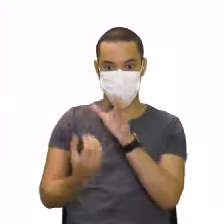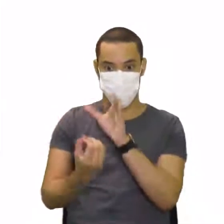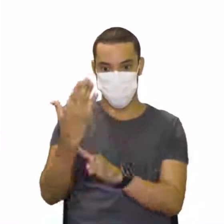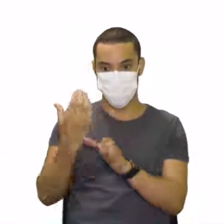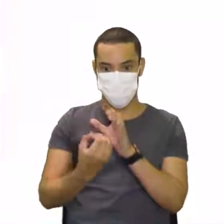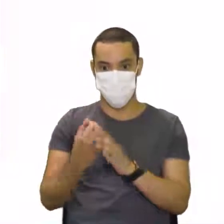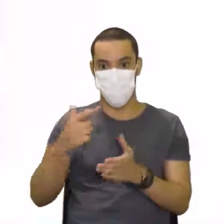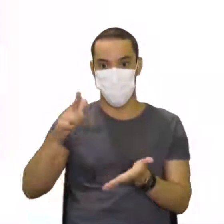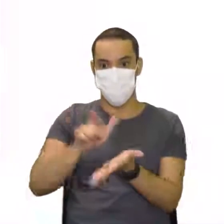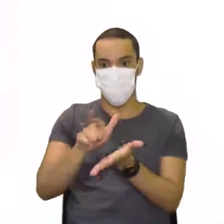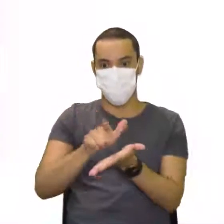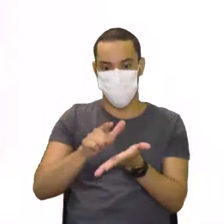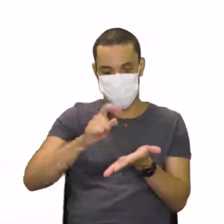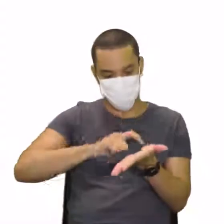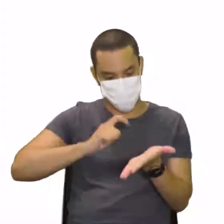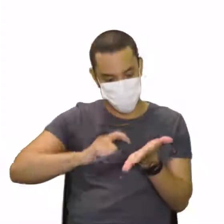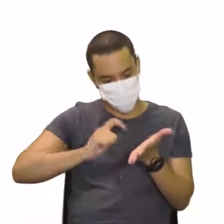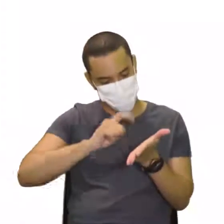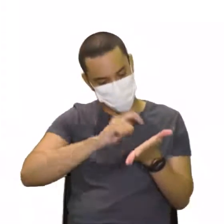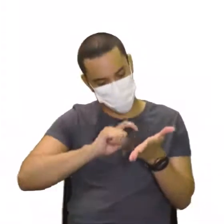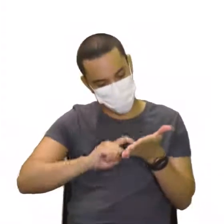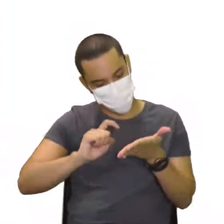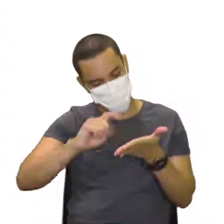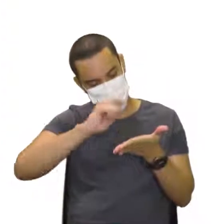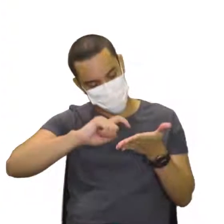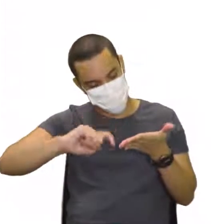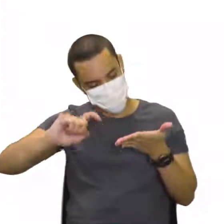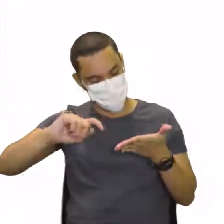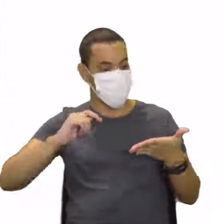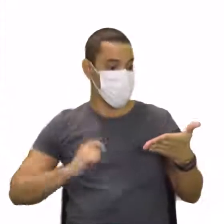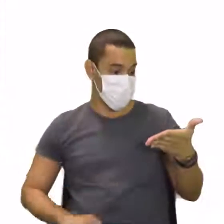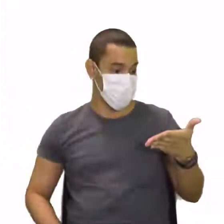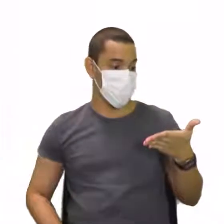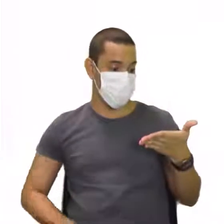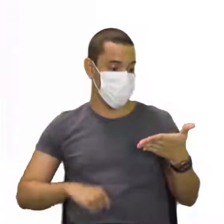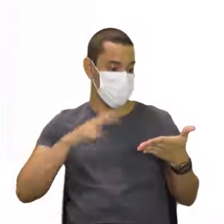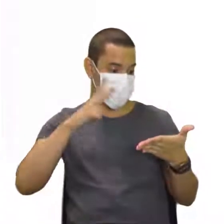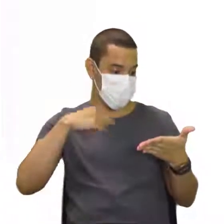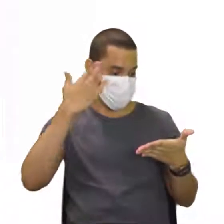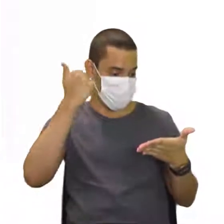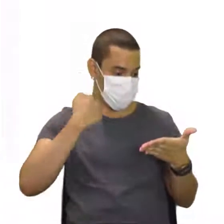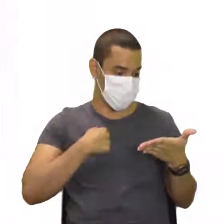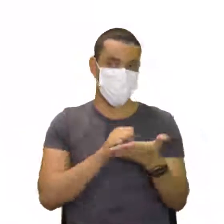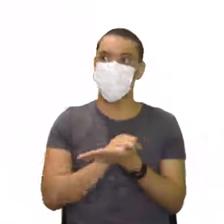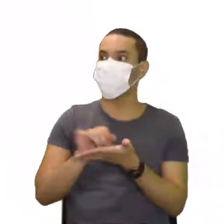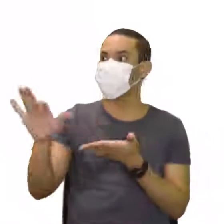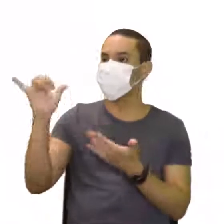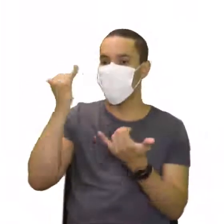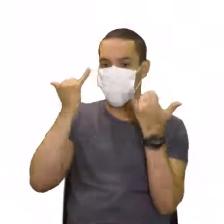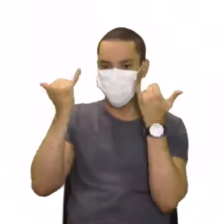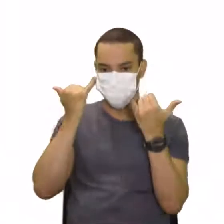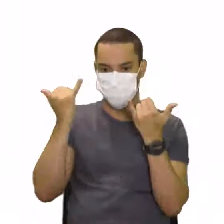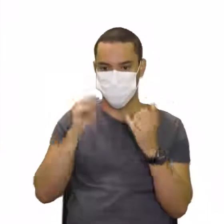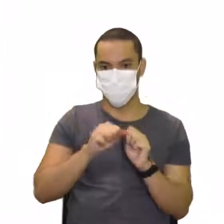de papel com a mensagem, ok? E aqui, para impulsionar, para captar essas correntes